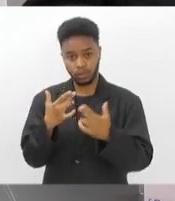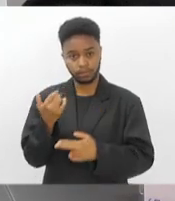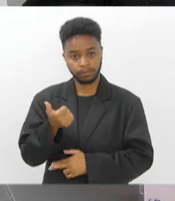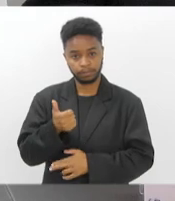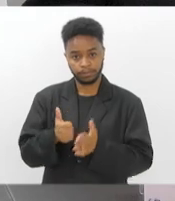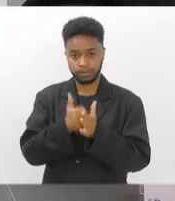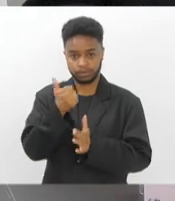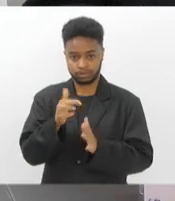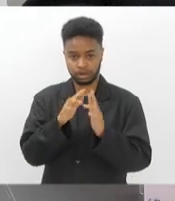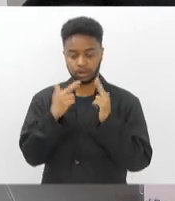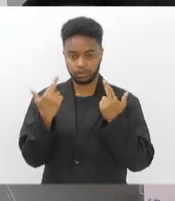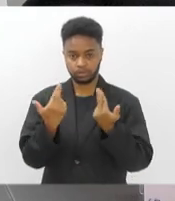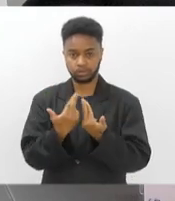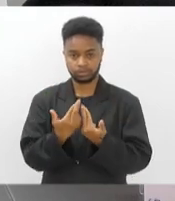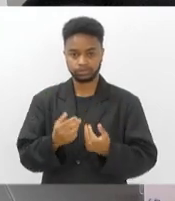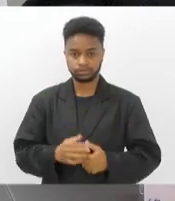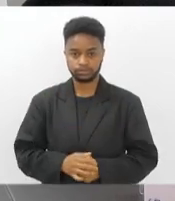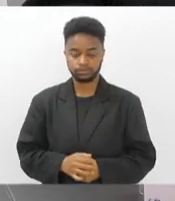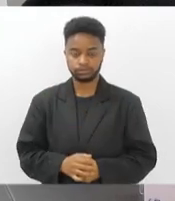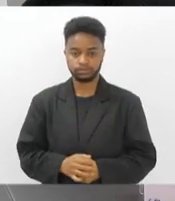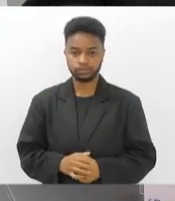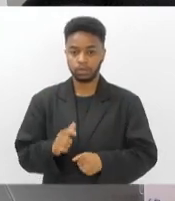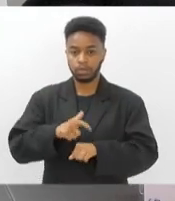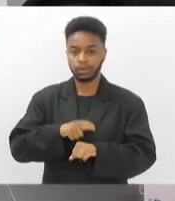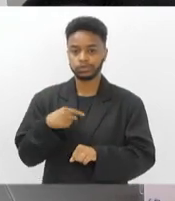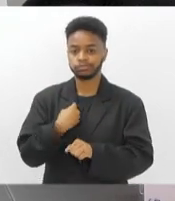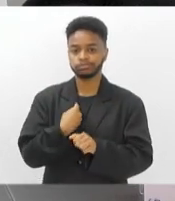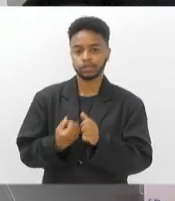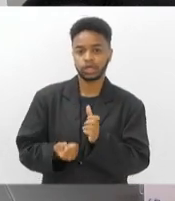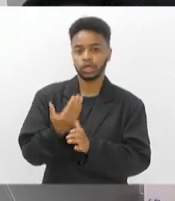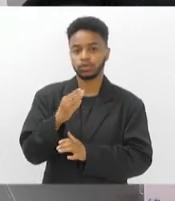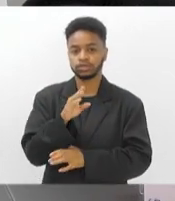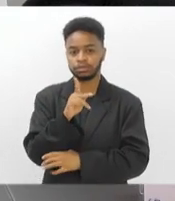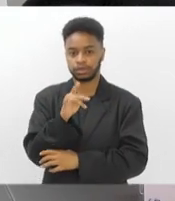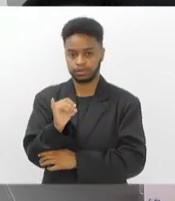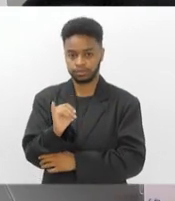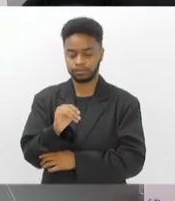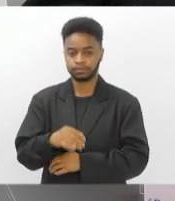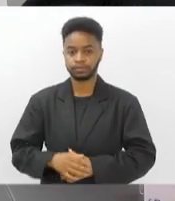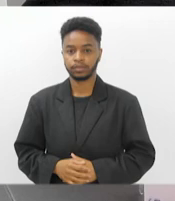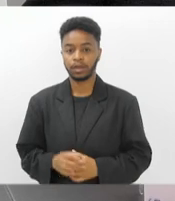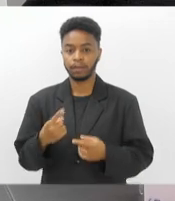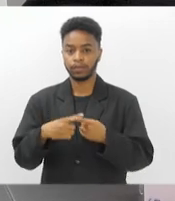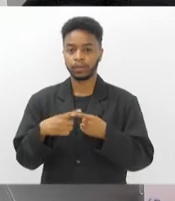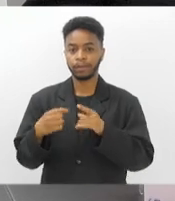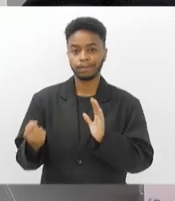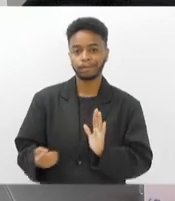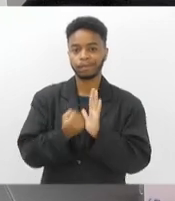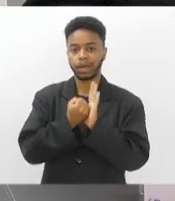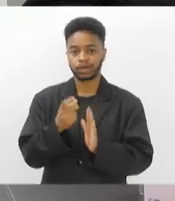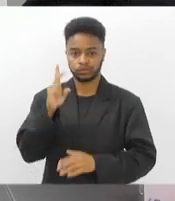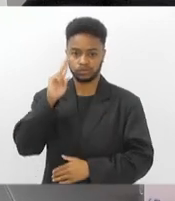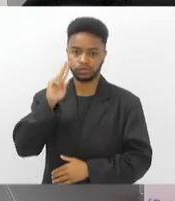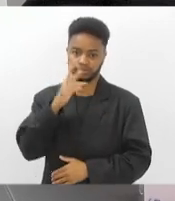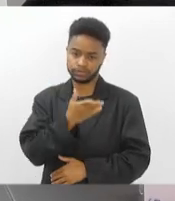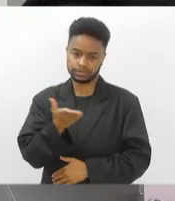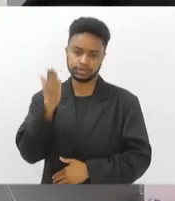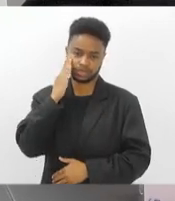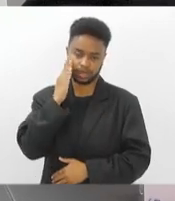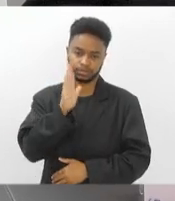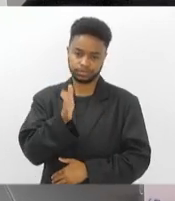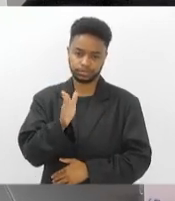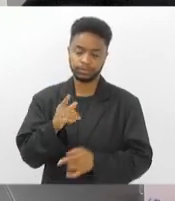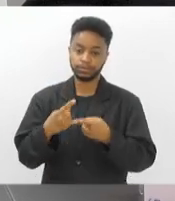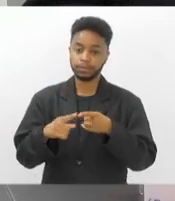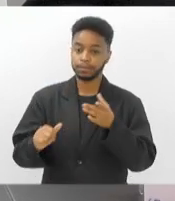reunião que da de instalação esta CPI ela é histórica todos todos já sabem é a